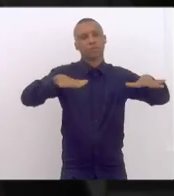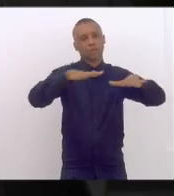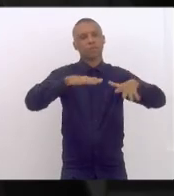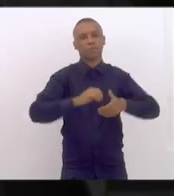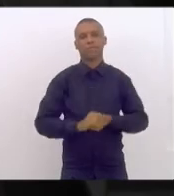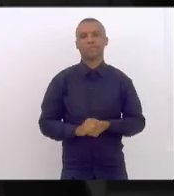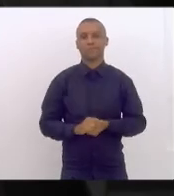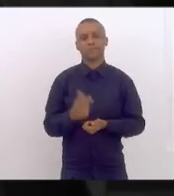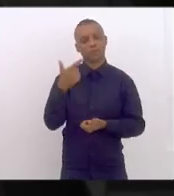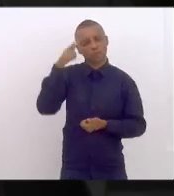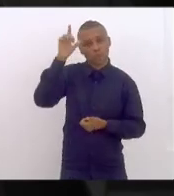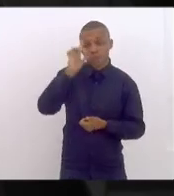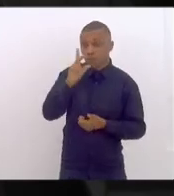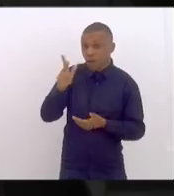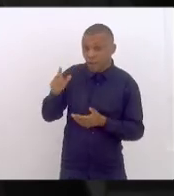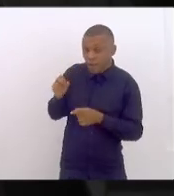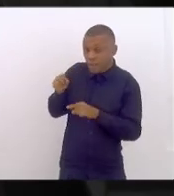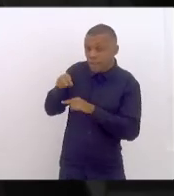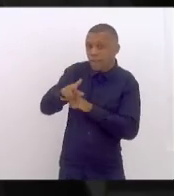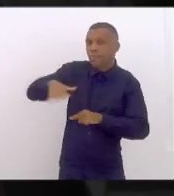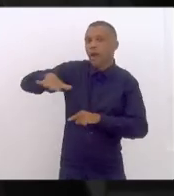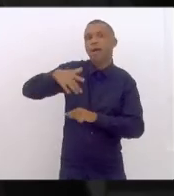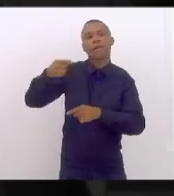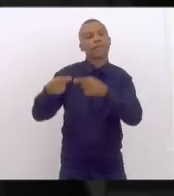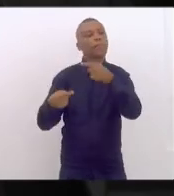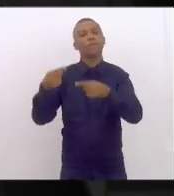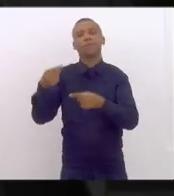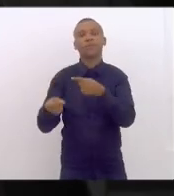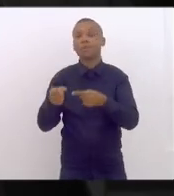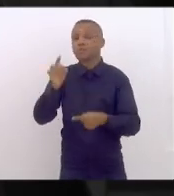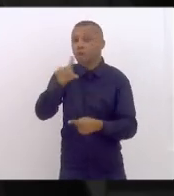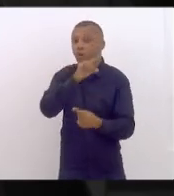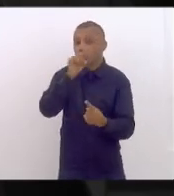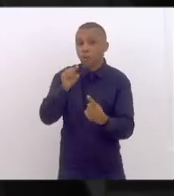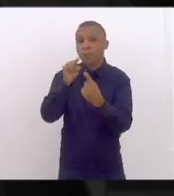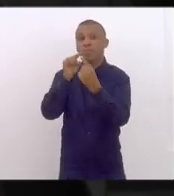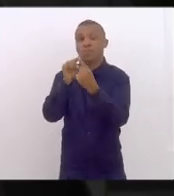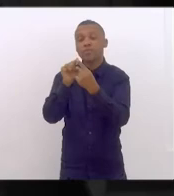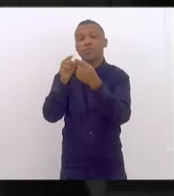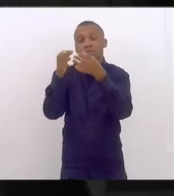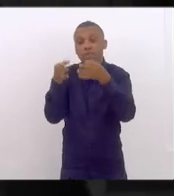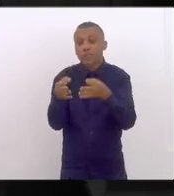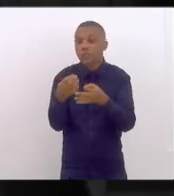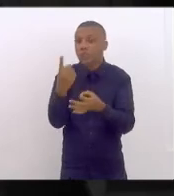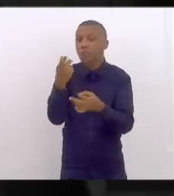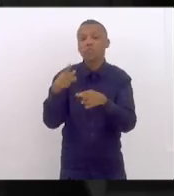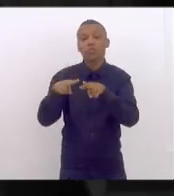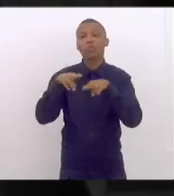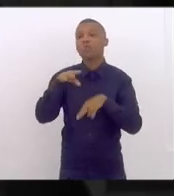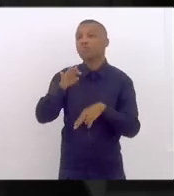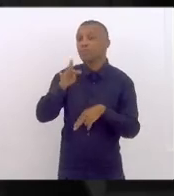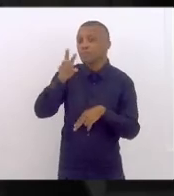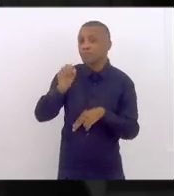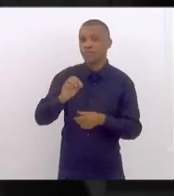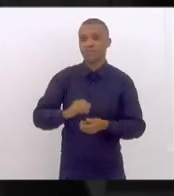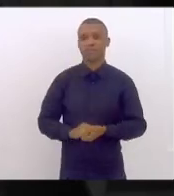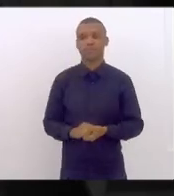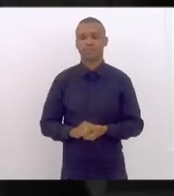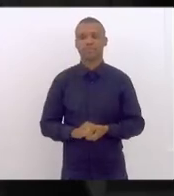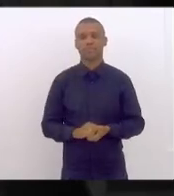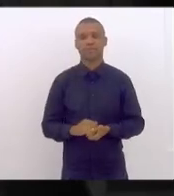ele só vem para esse mundo da política só vim para esse mundo da política por uma única razão Eu adoro a minha profissão